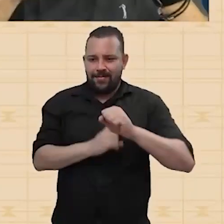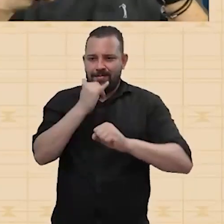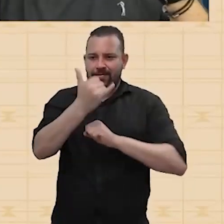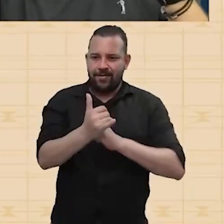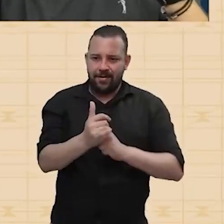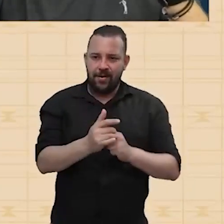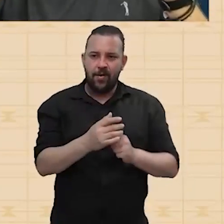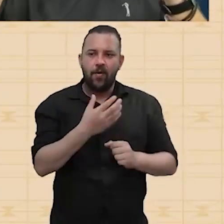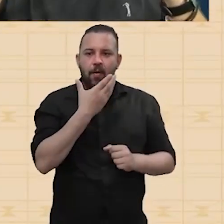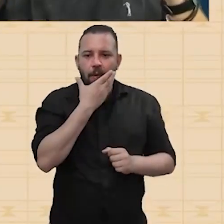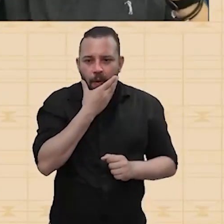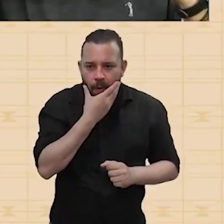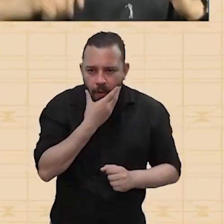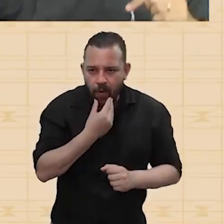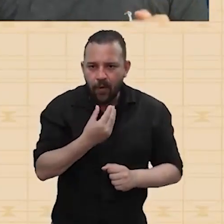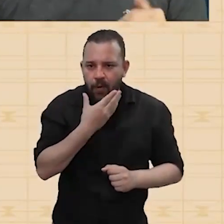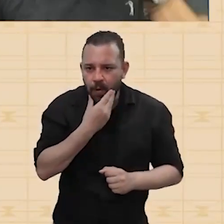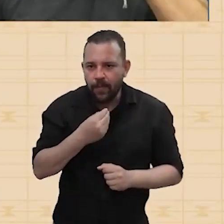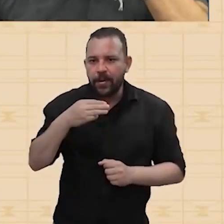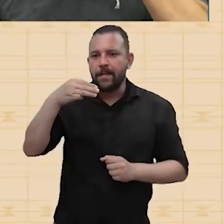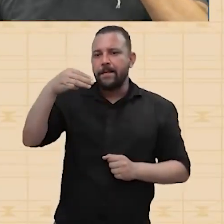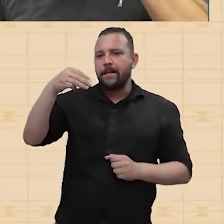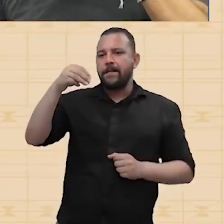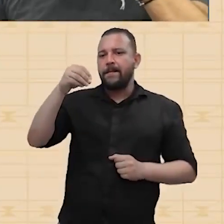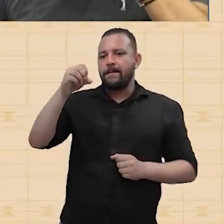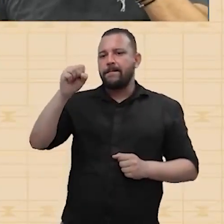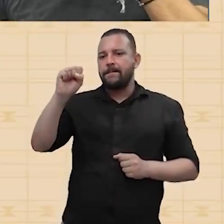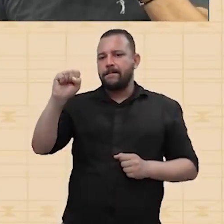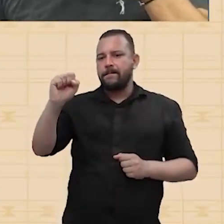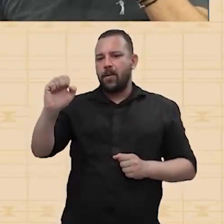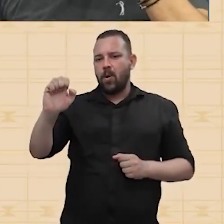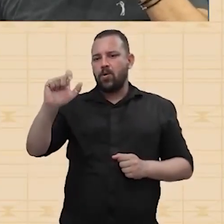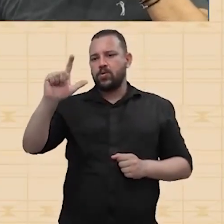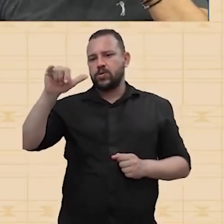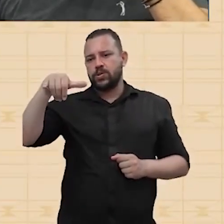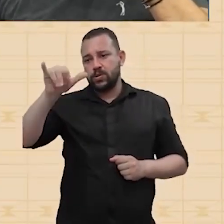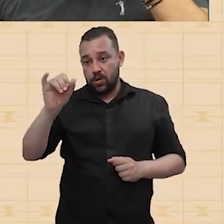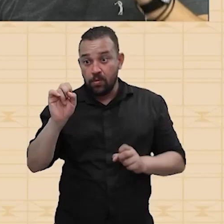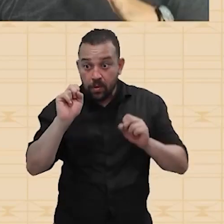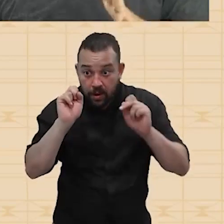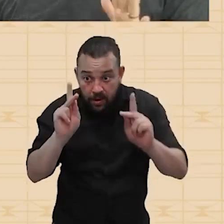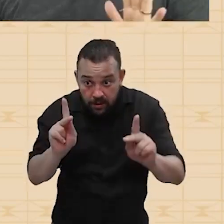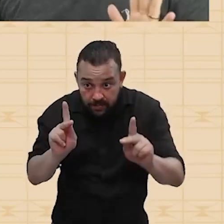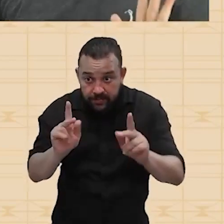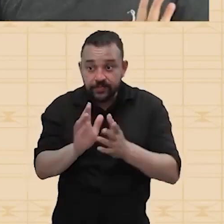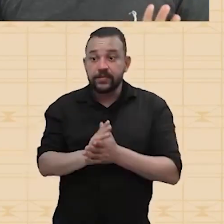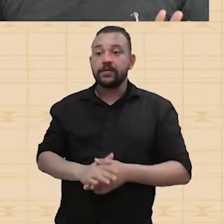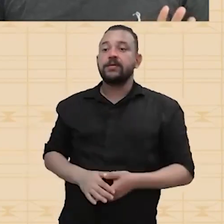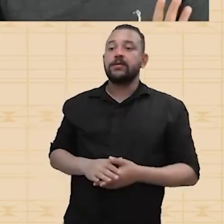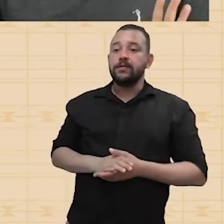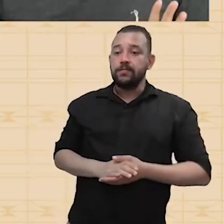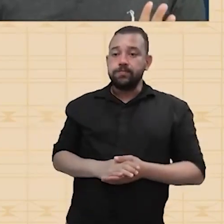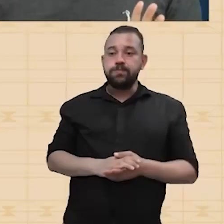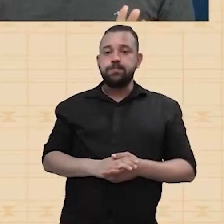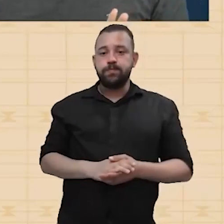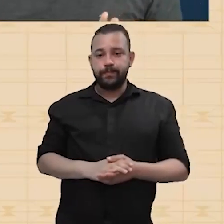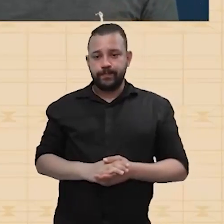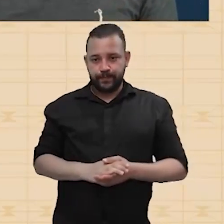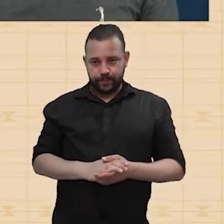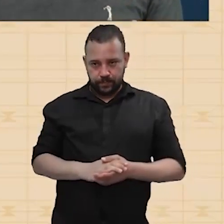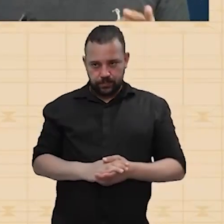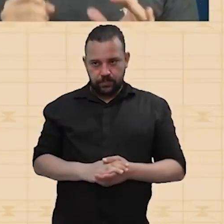proposto por Moseley. Ok para vocês? Tudo bem? Show de bola, vamos